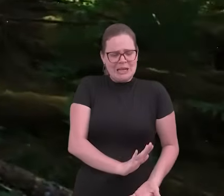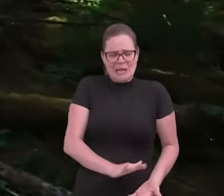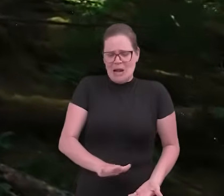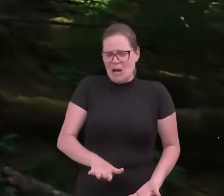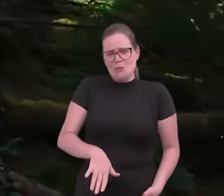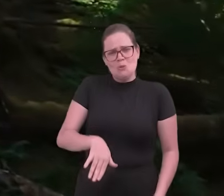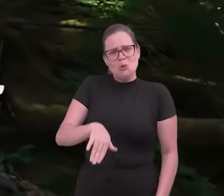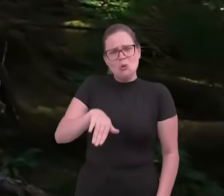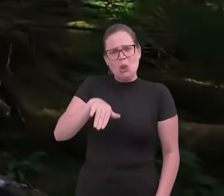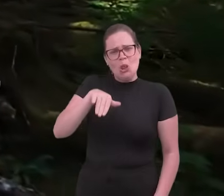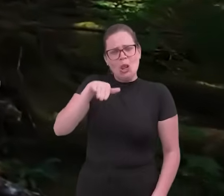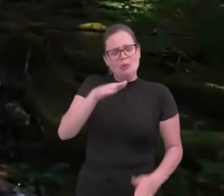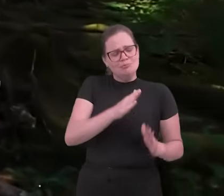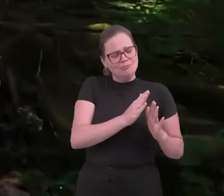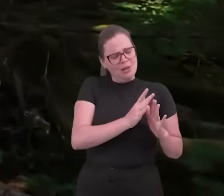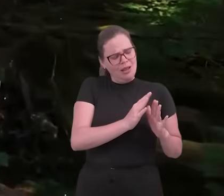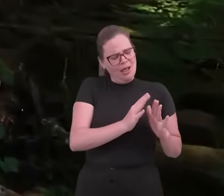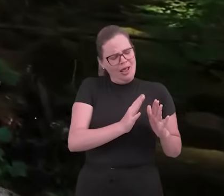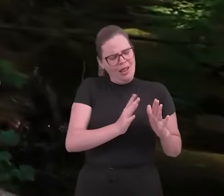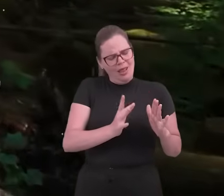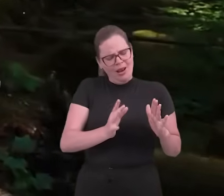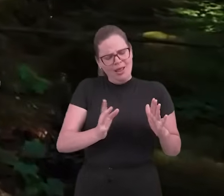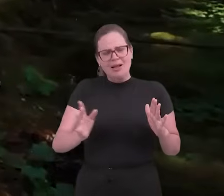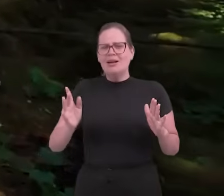mistérios, fiel